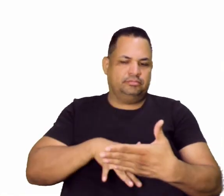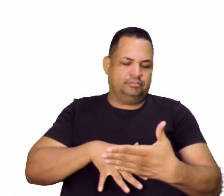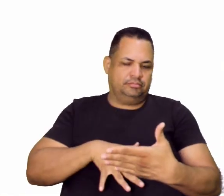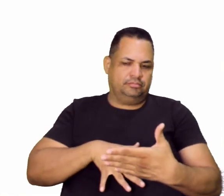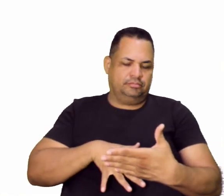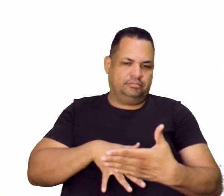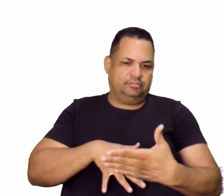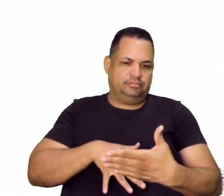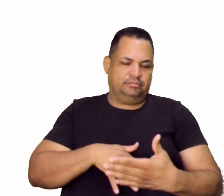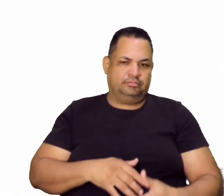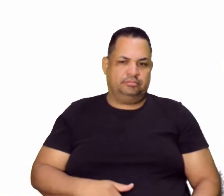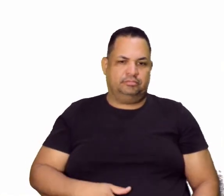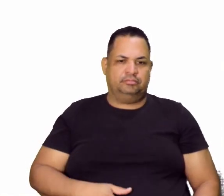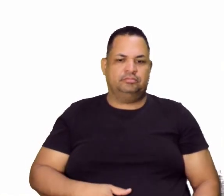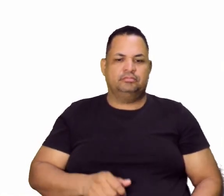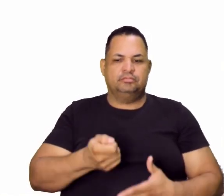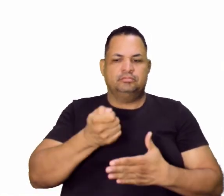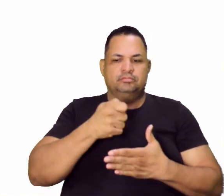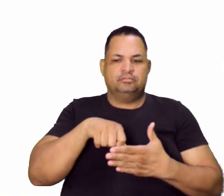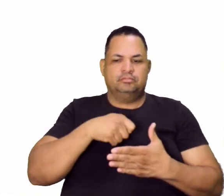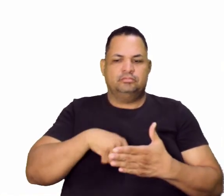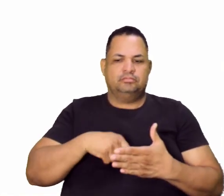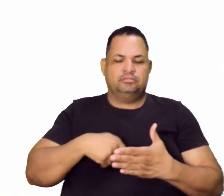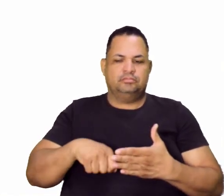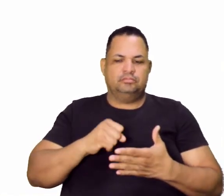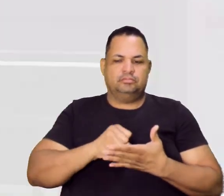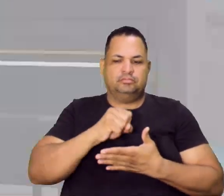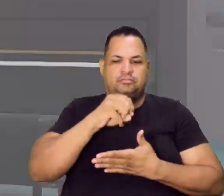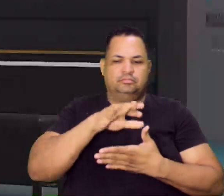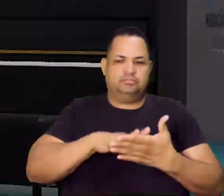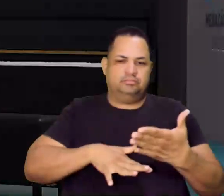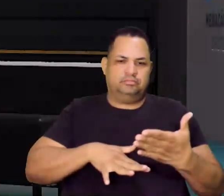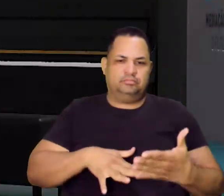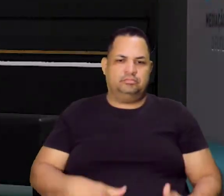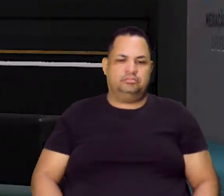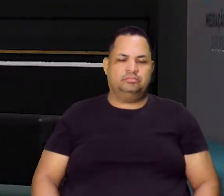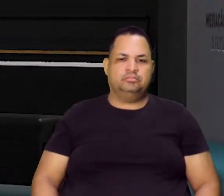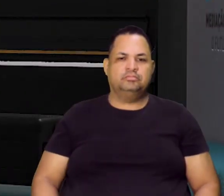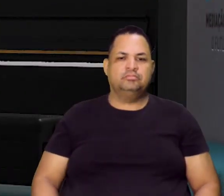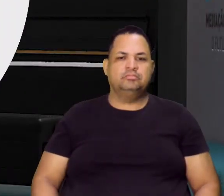atividades. Vamos fazer, então, a correção da atividade.